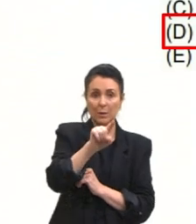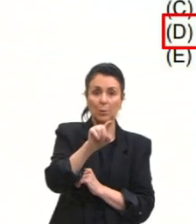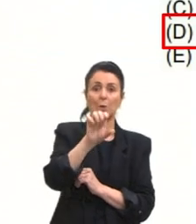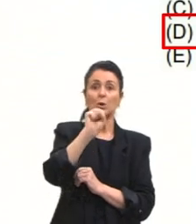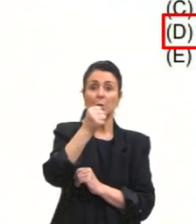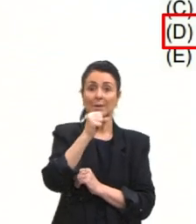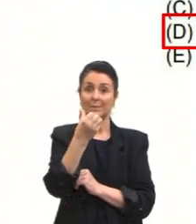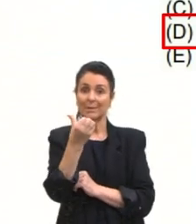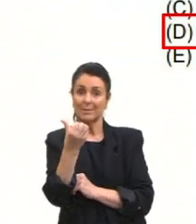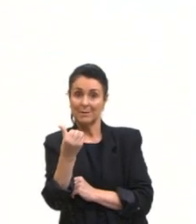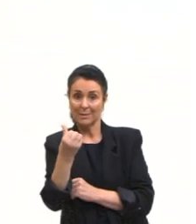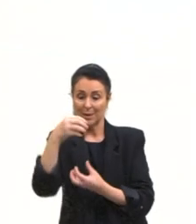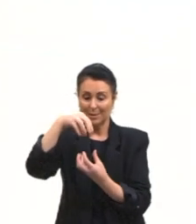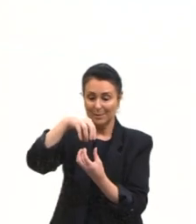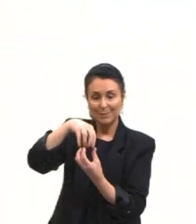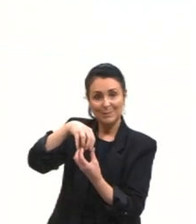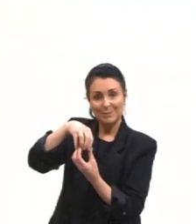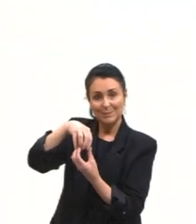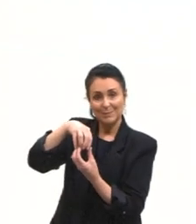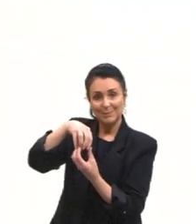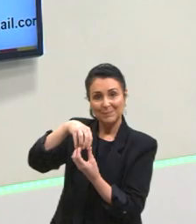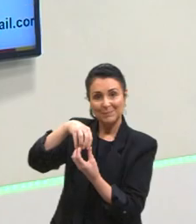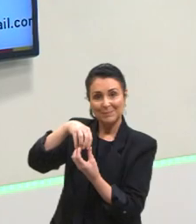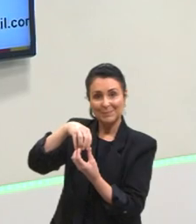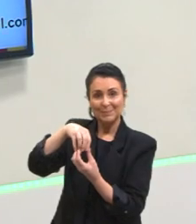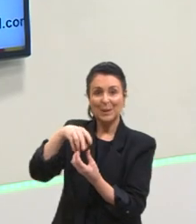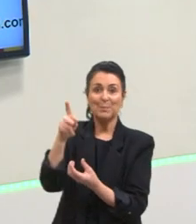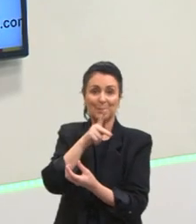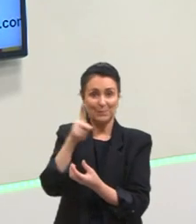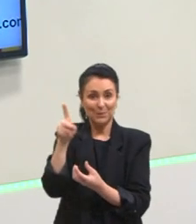1.086 bolinhas, ok? Então, eu sou o professor